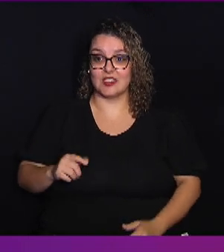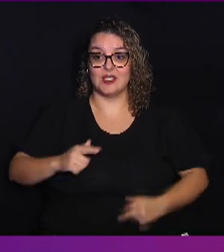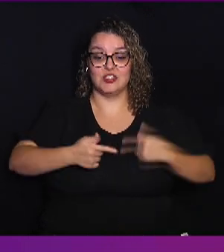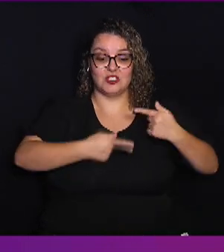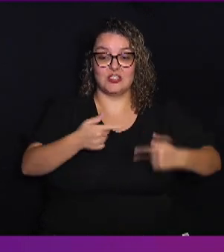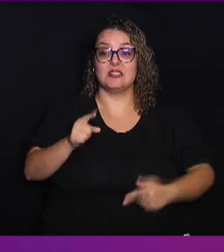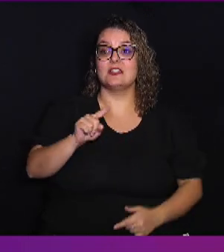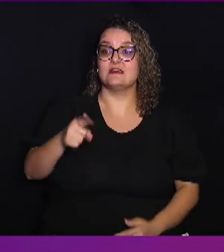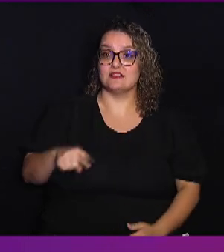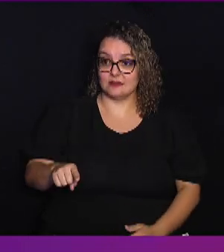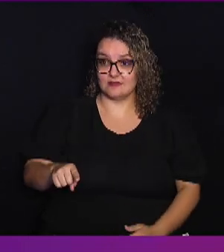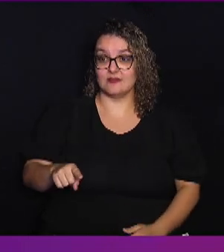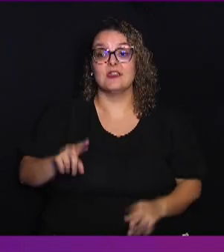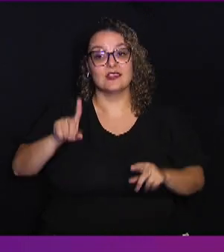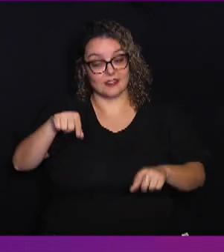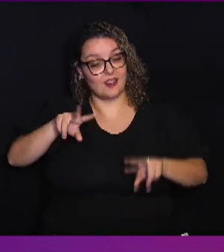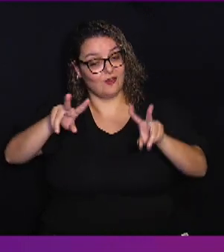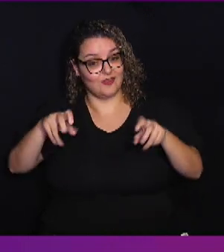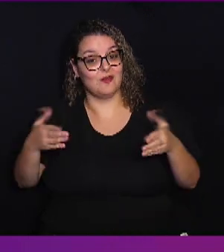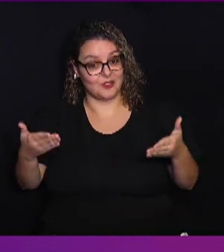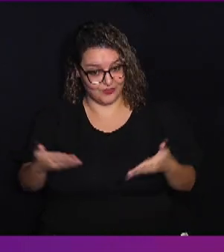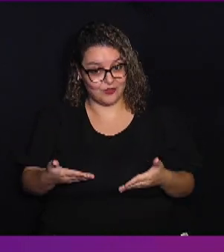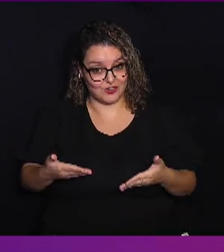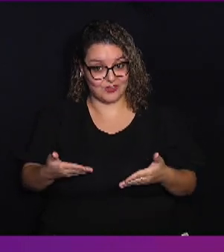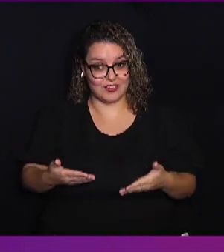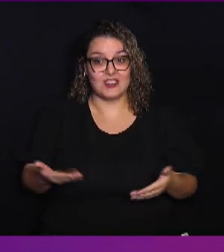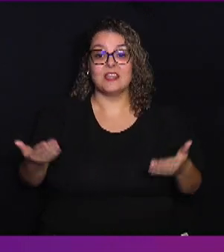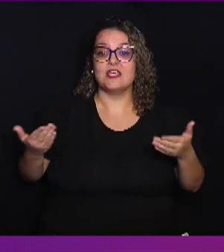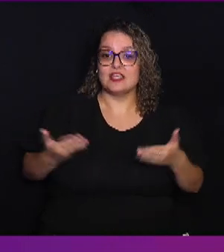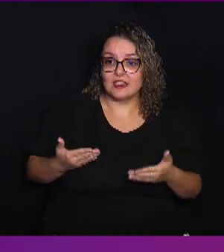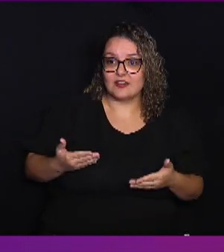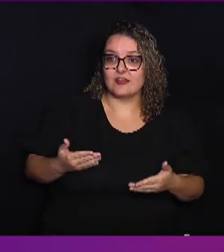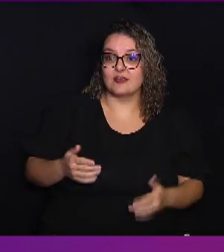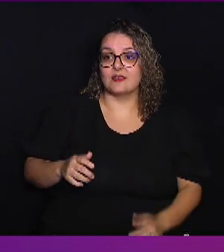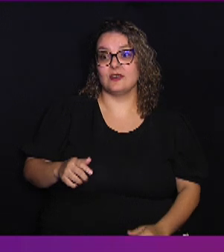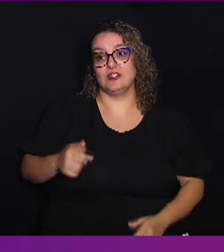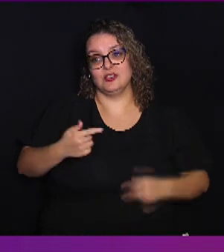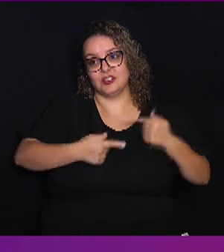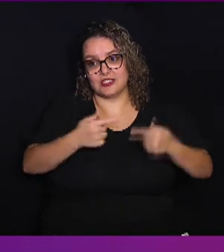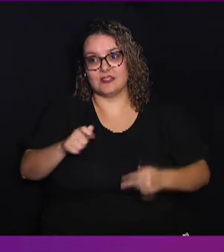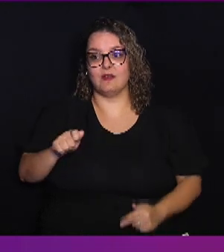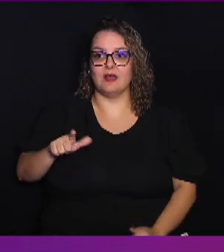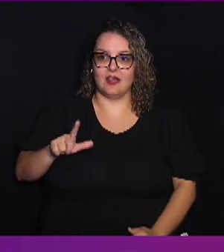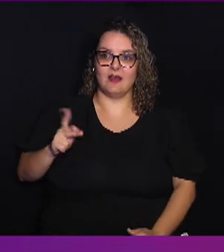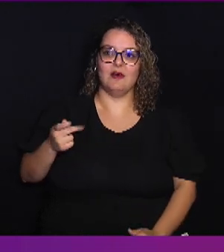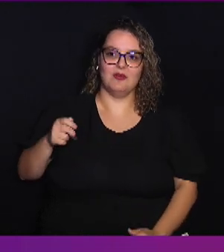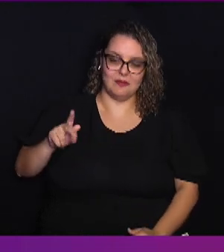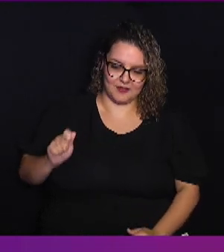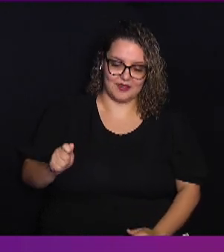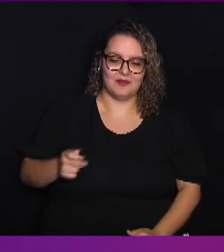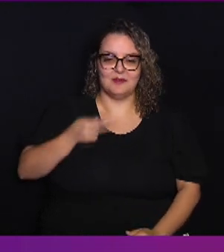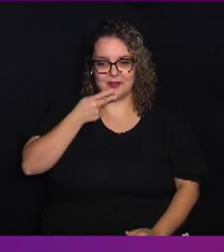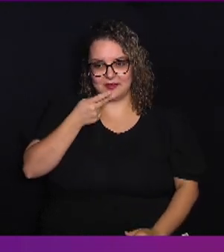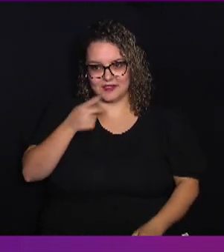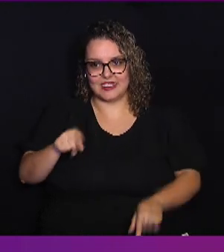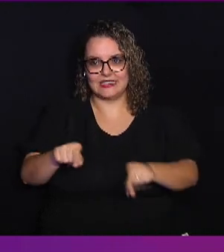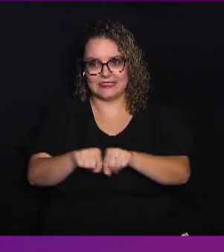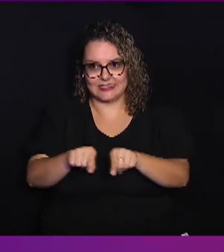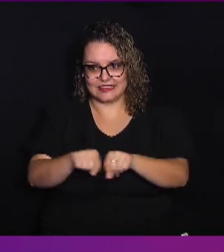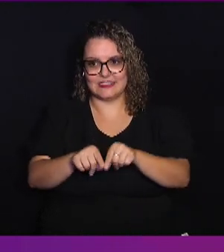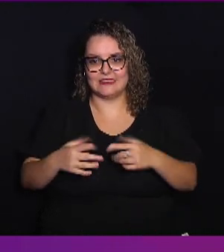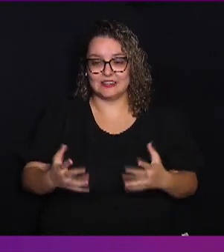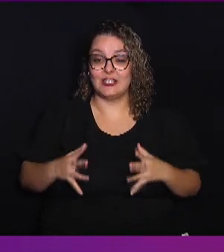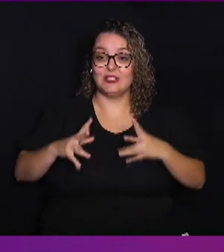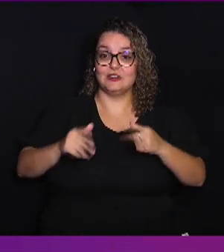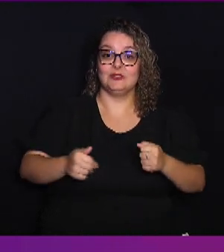Z, que é o tema do nosso programa de hoje. E agora a geração Alfa, né? Que a gente daqui a pouco vai falar sobre, então,